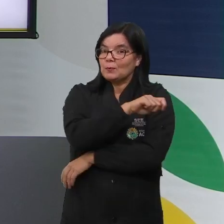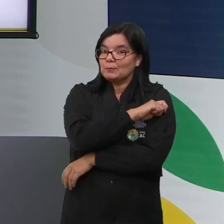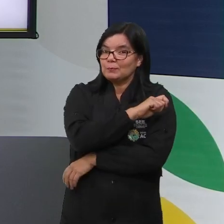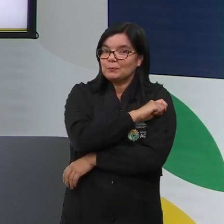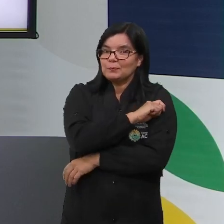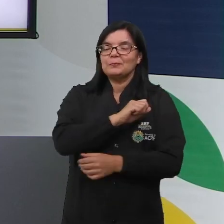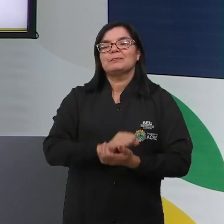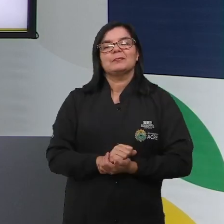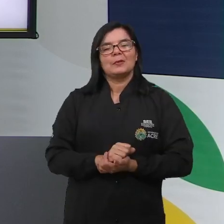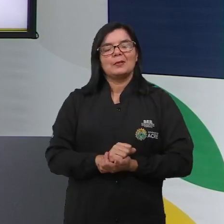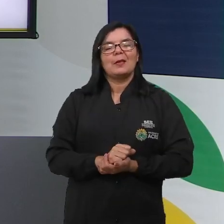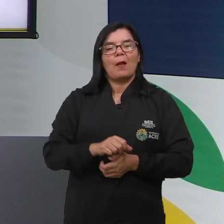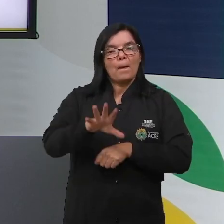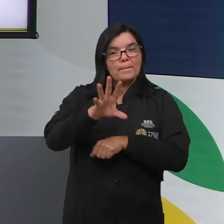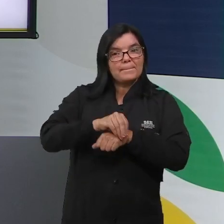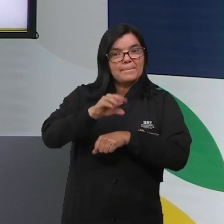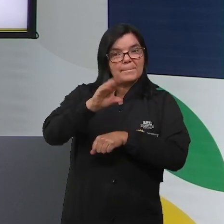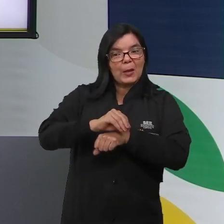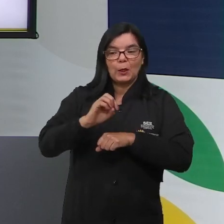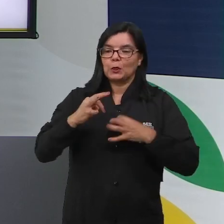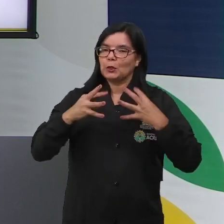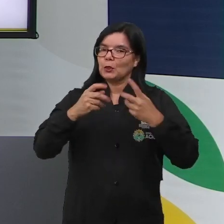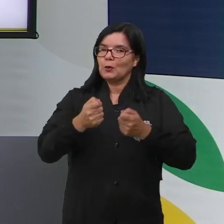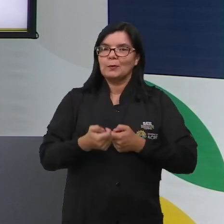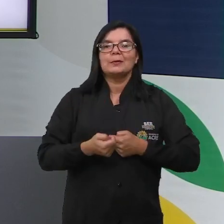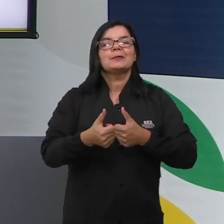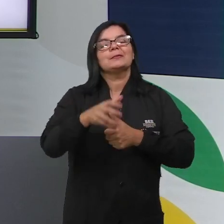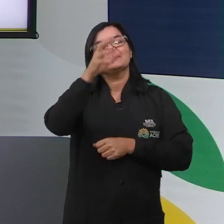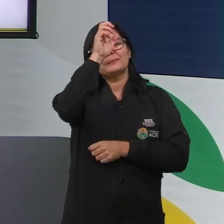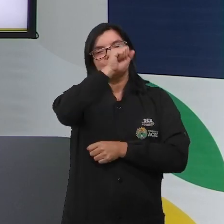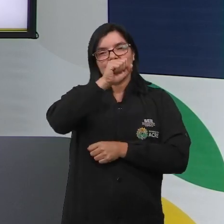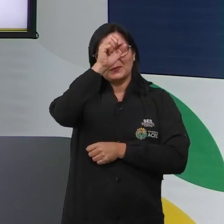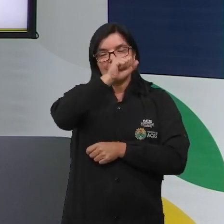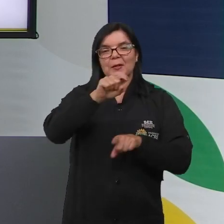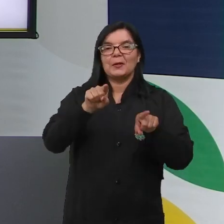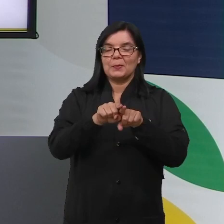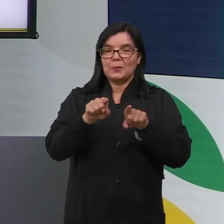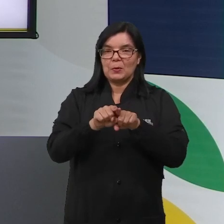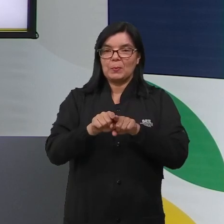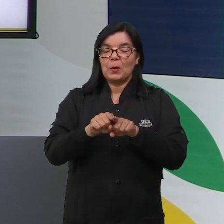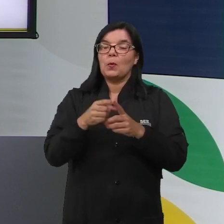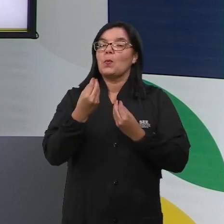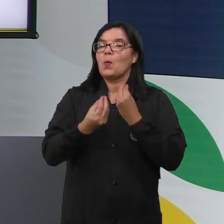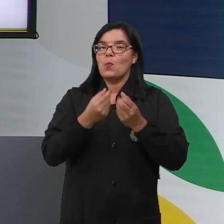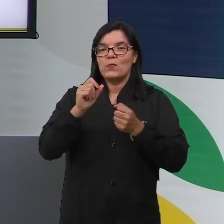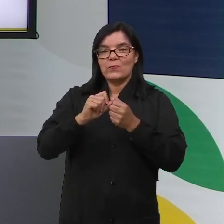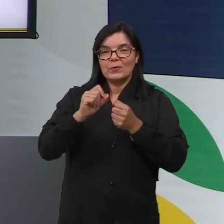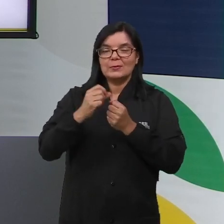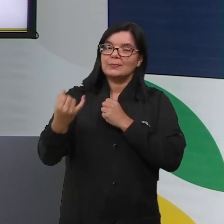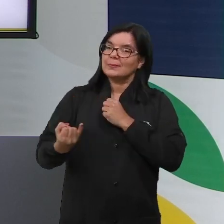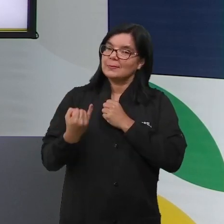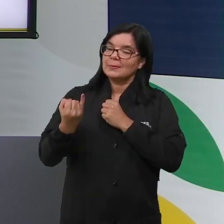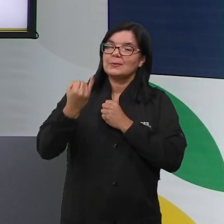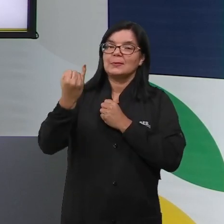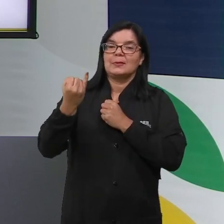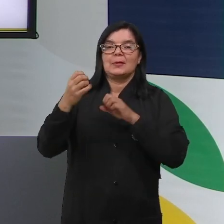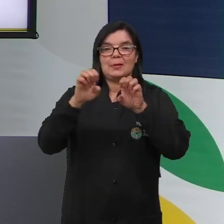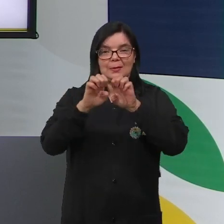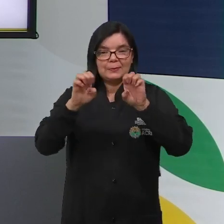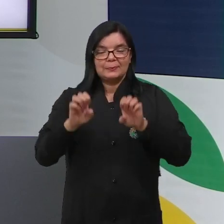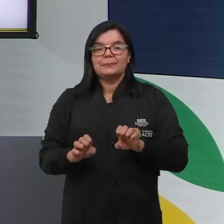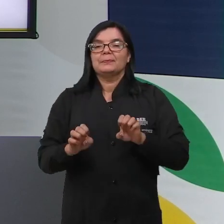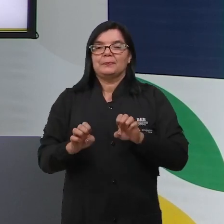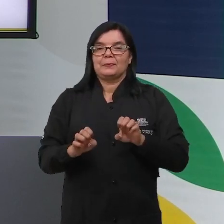tenha pegado todas essas dicas, viu? E tenha aprendido a como estruturar e a importância de